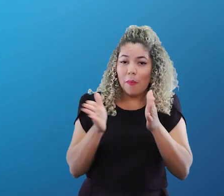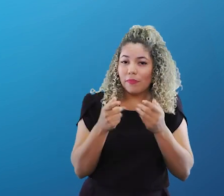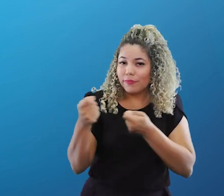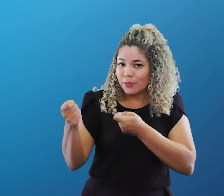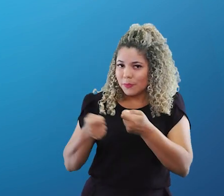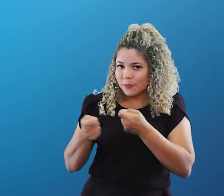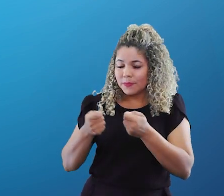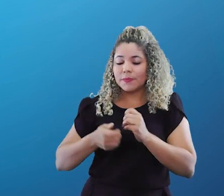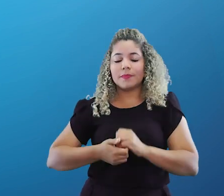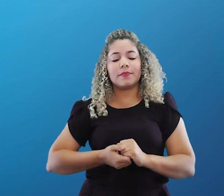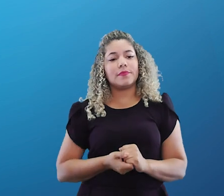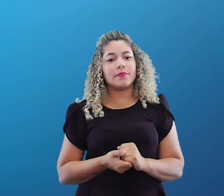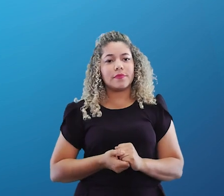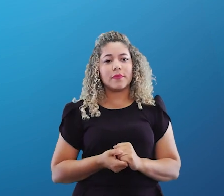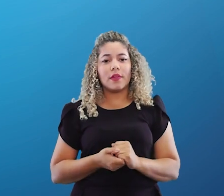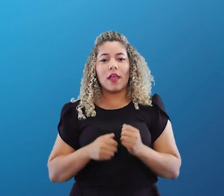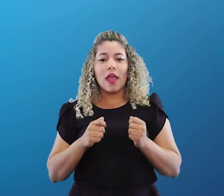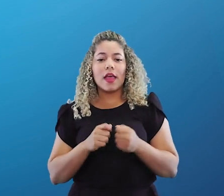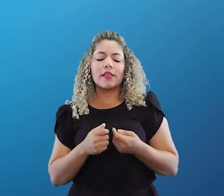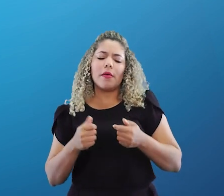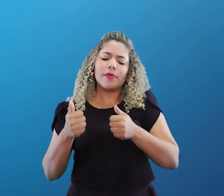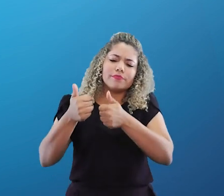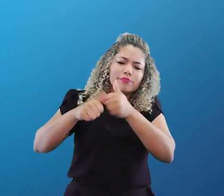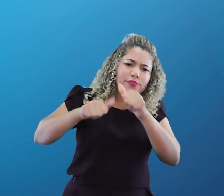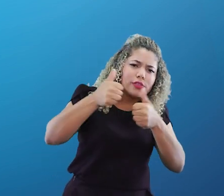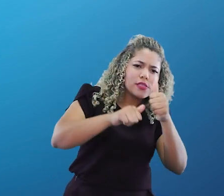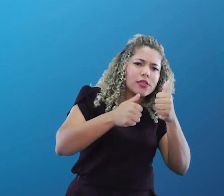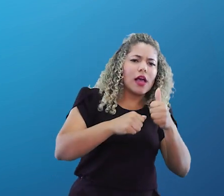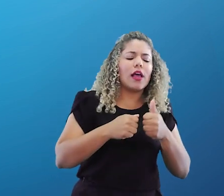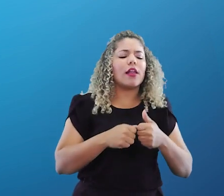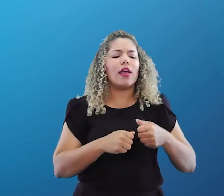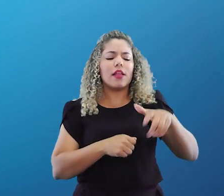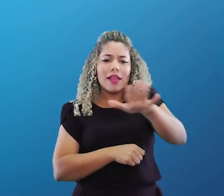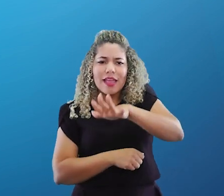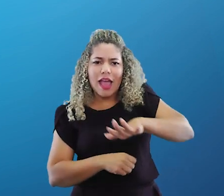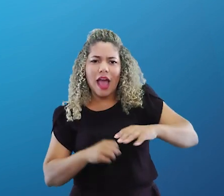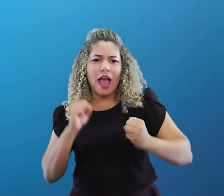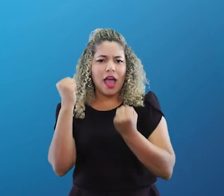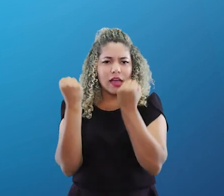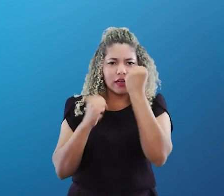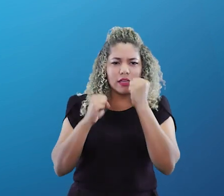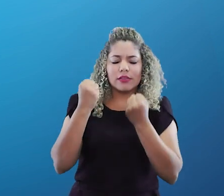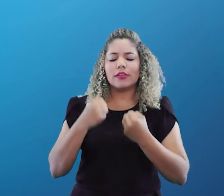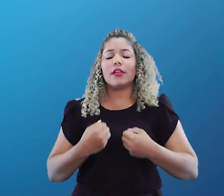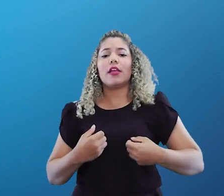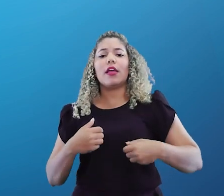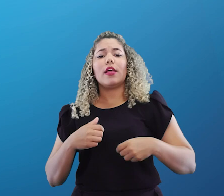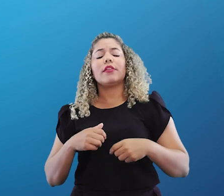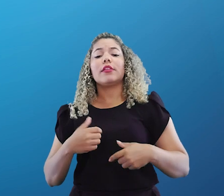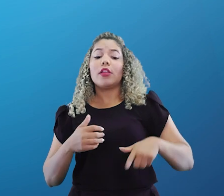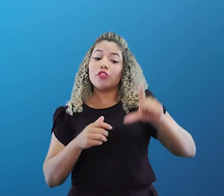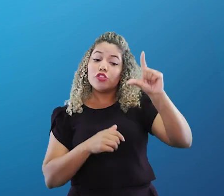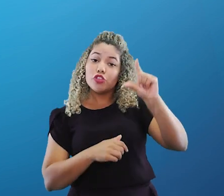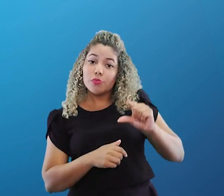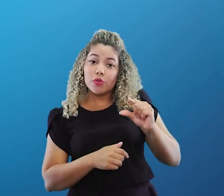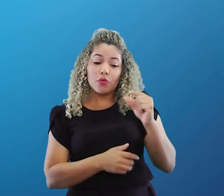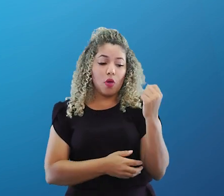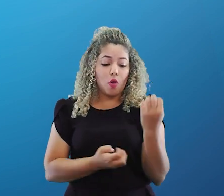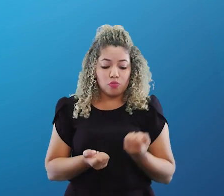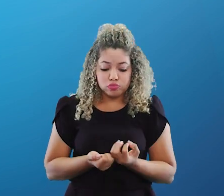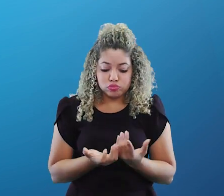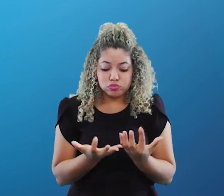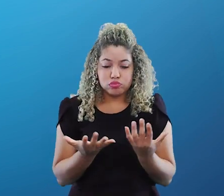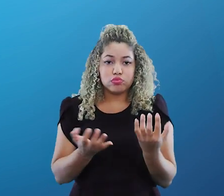controle? Aumento da fiscalização em polos industriais. Redução do número de queimadas, falamos aqui sobre